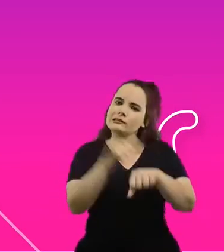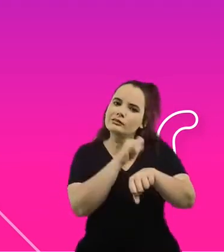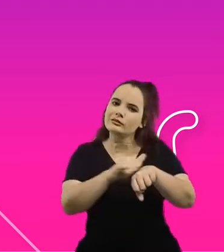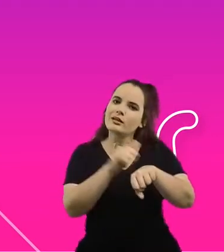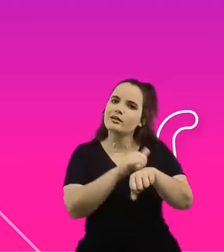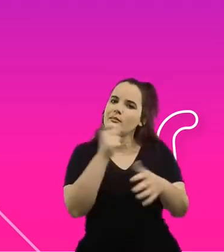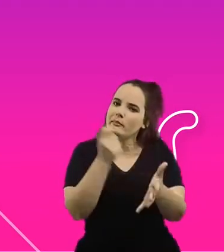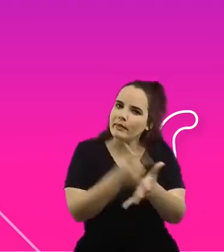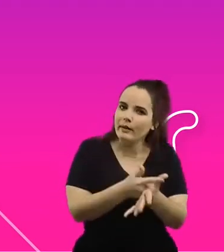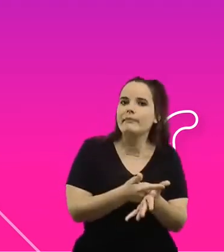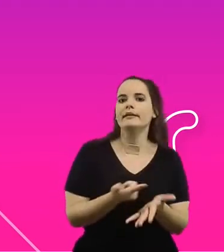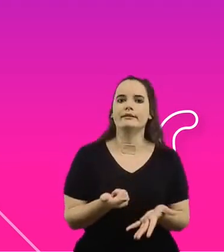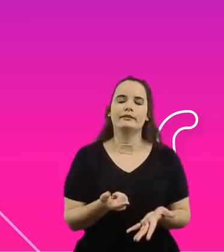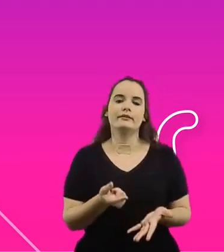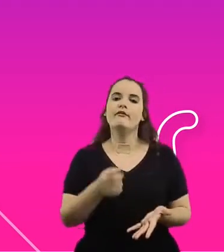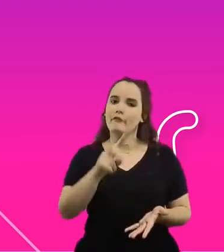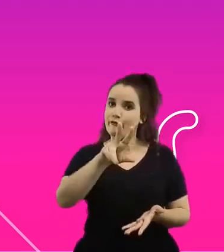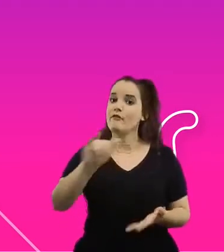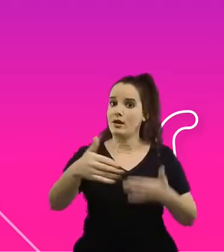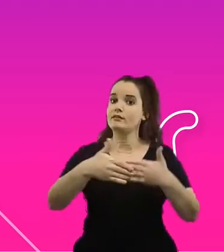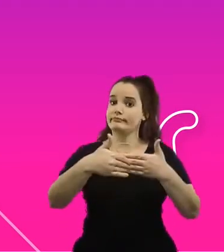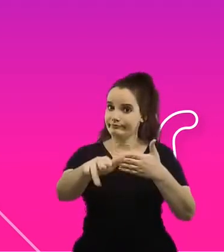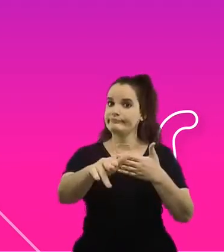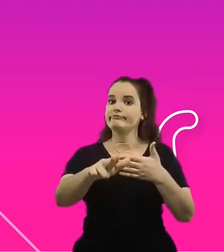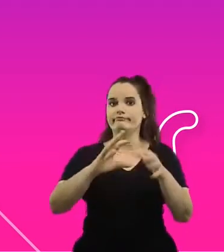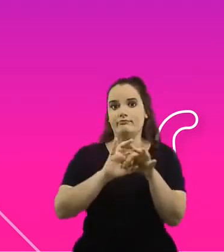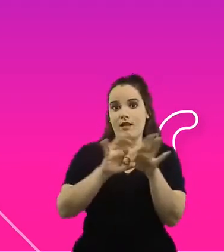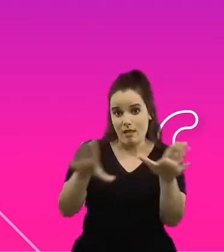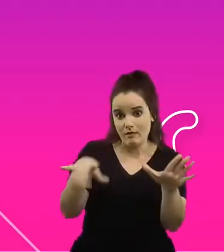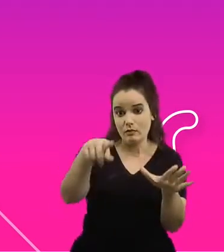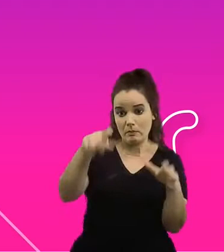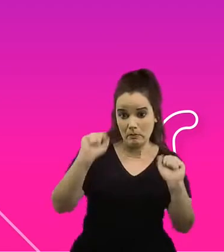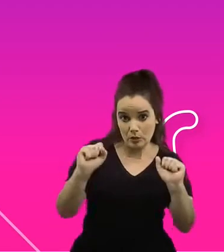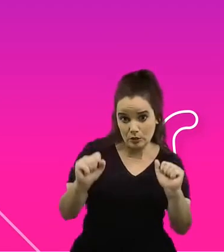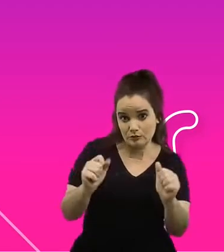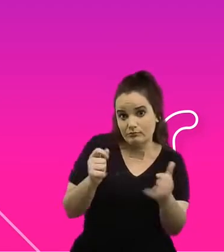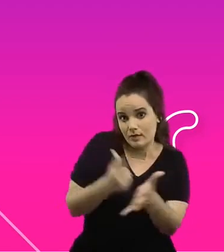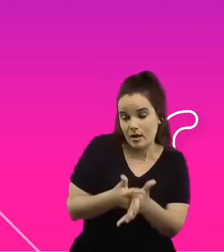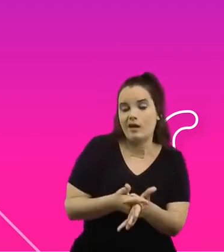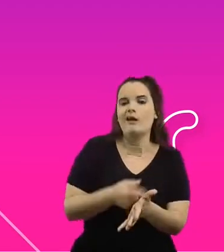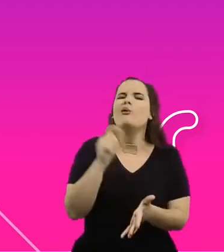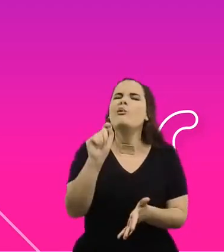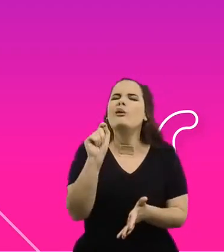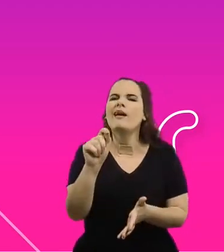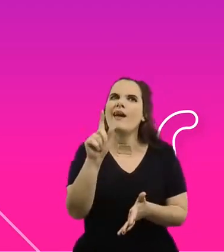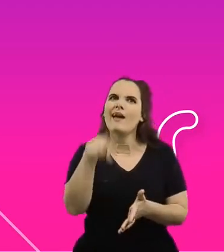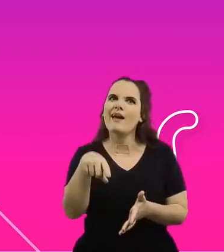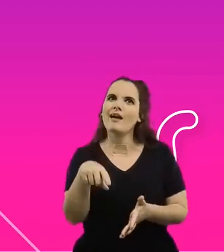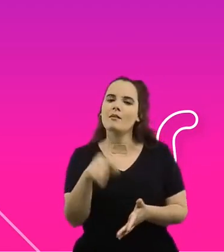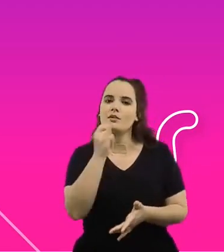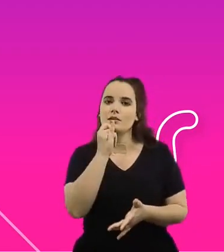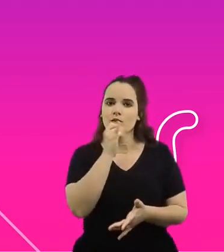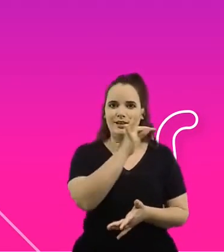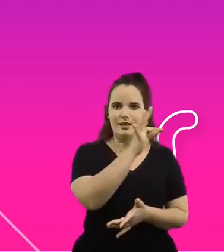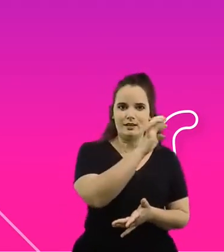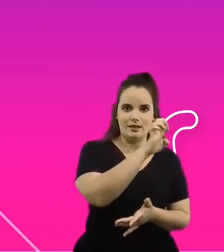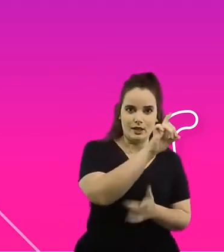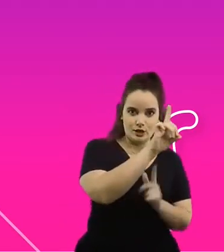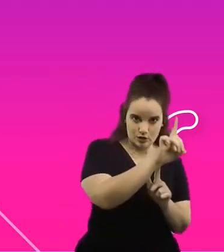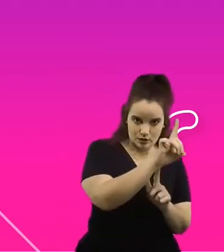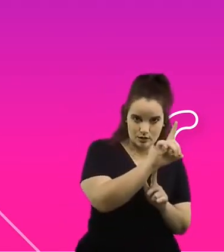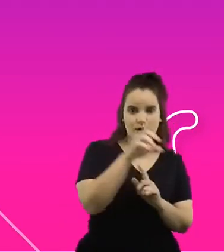a disponibilizar esse novo meio de pagamento, que basicamente é um substituto para TED e DOC, né? Com que